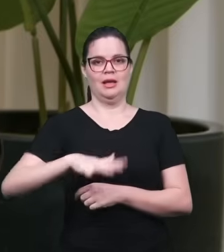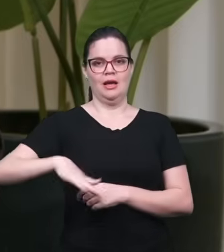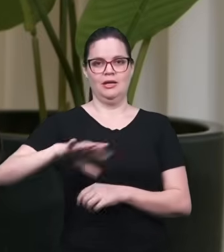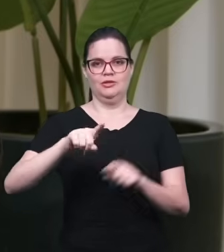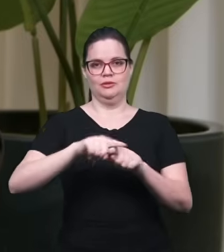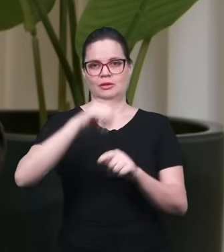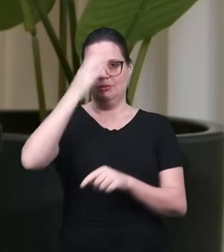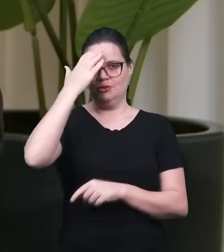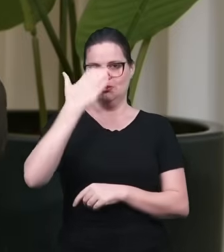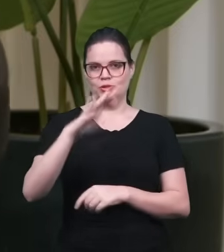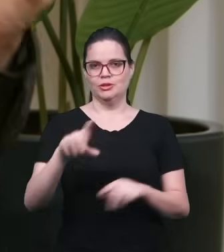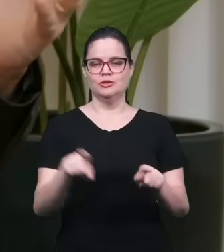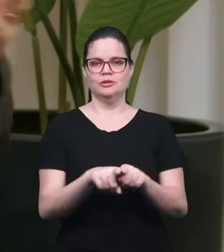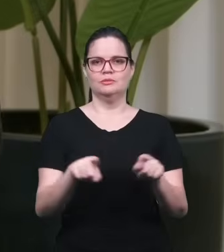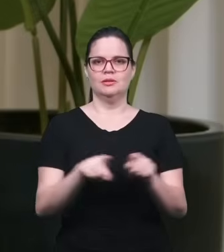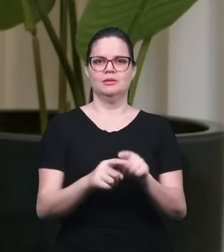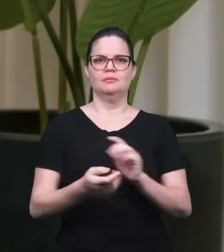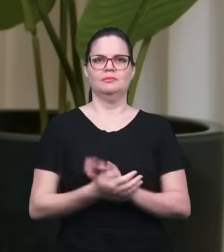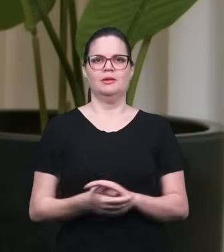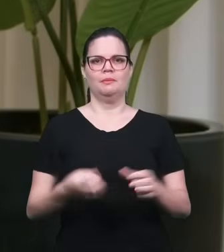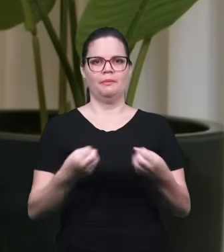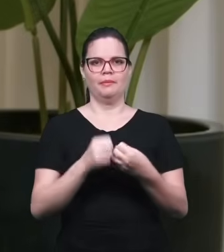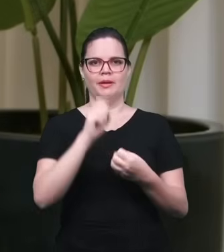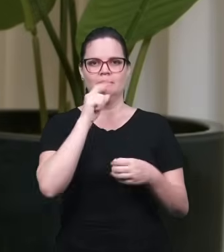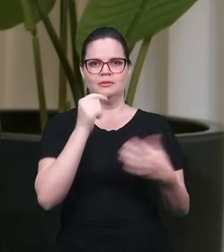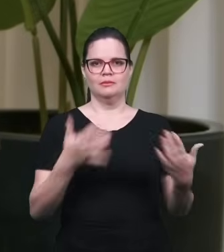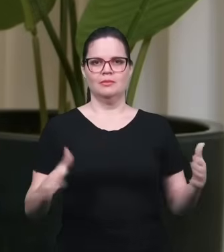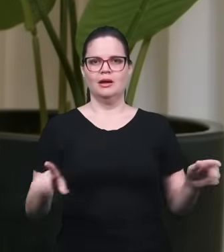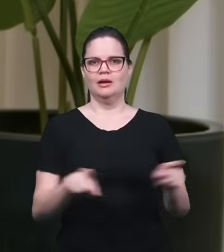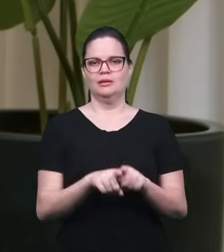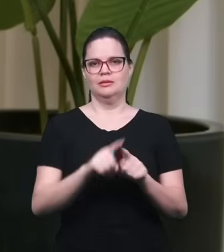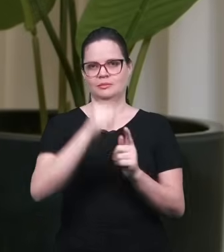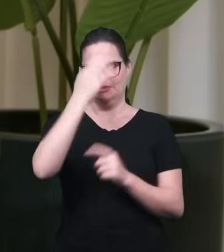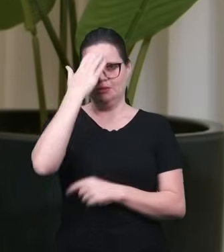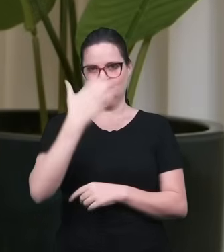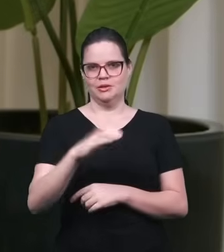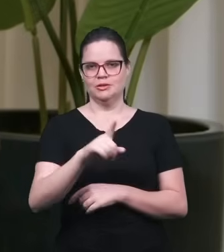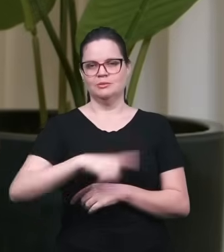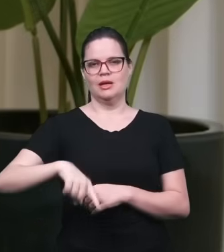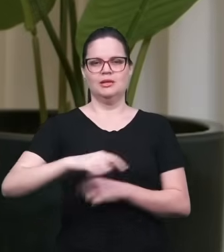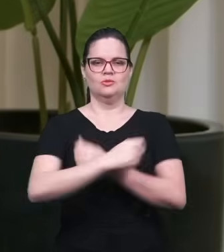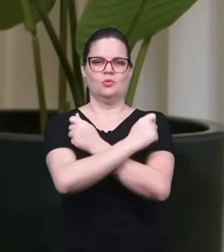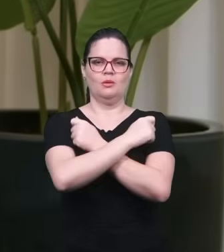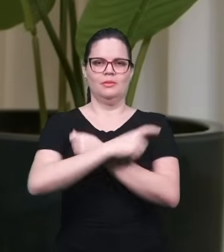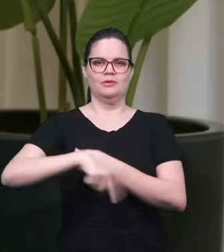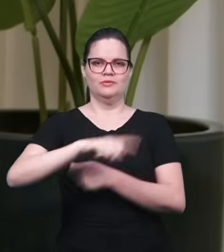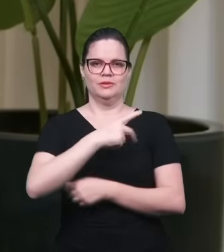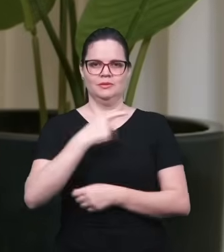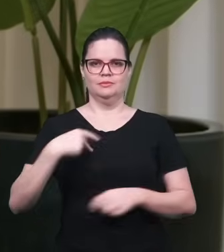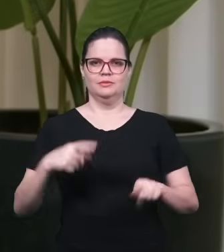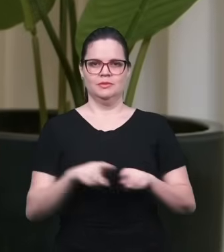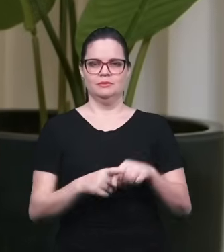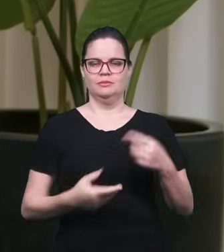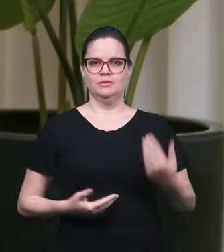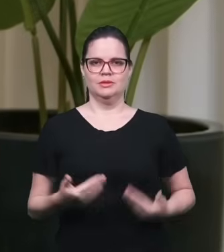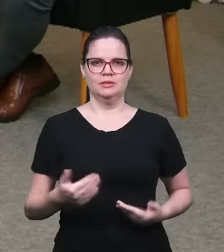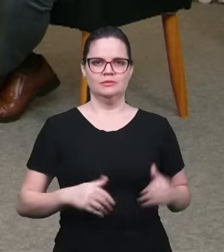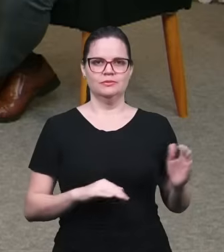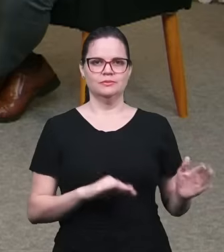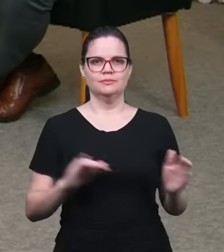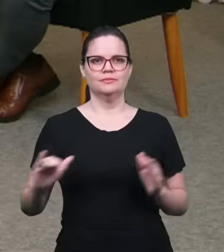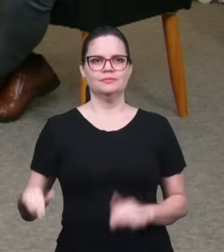aí de Curitiba, litoral, toda a região de Curitiba. Forte abraço aos pastores e irmãos de Curitiba. Muito